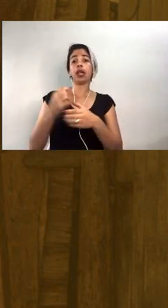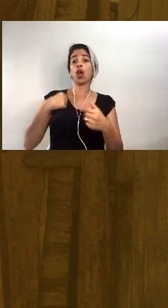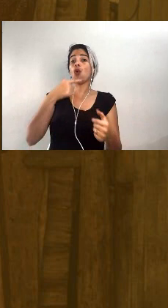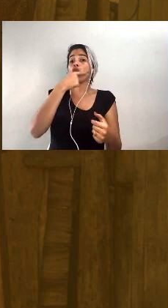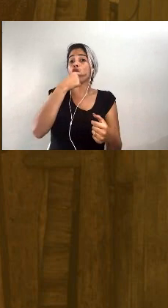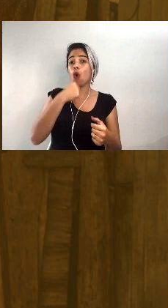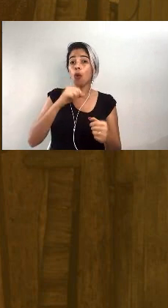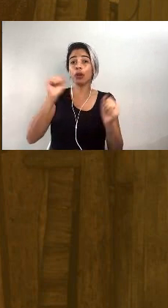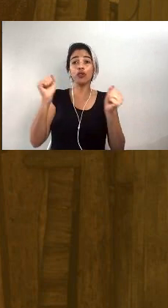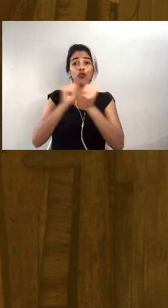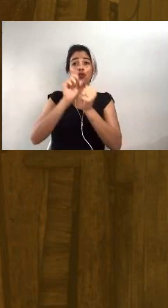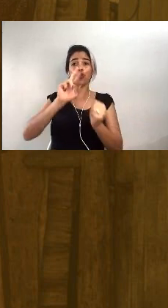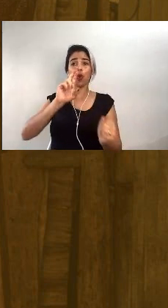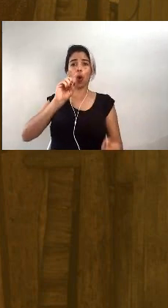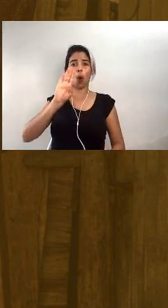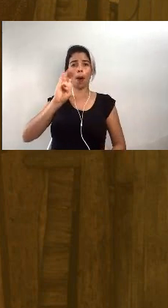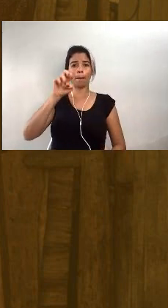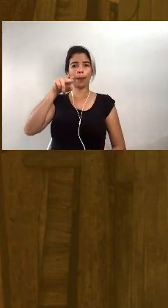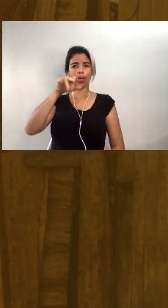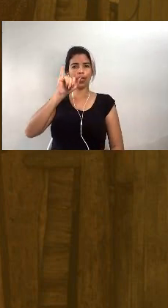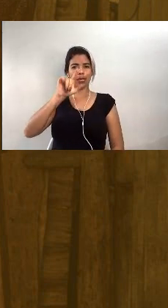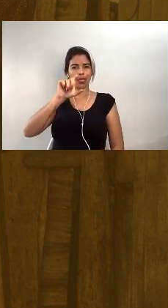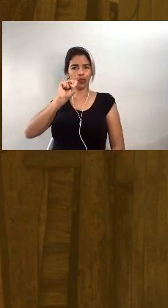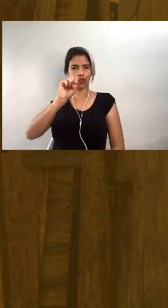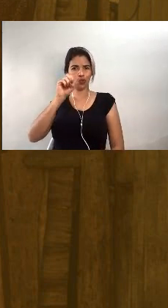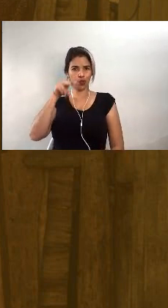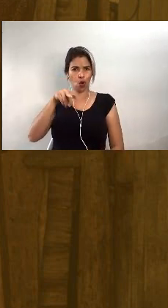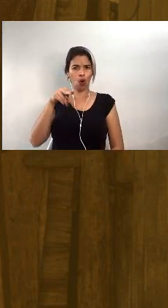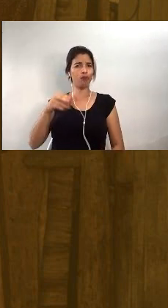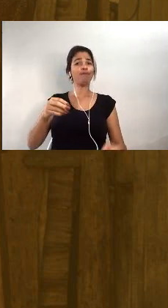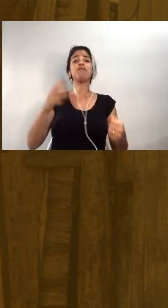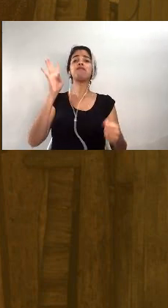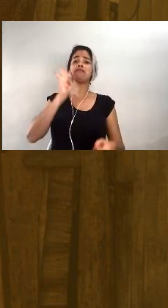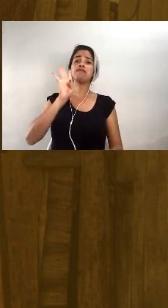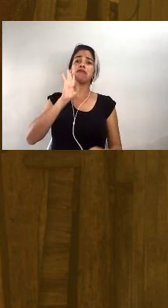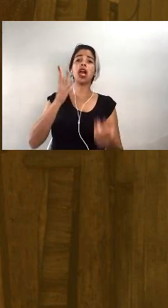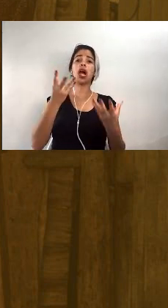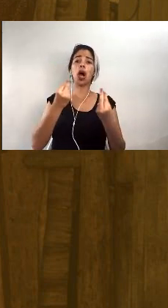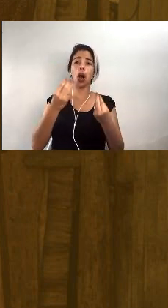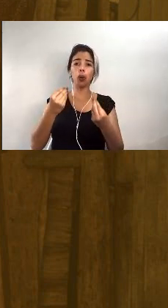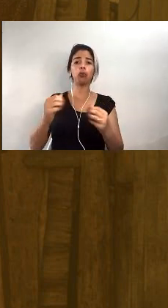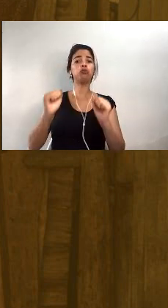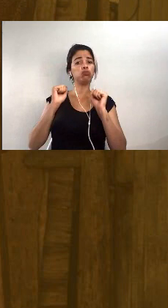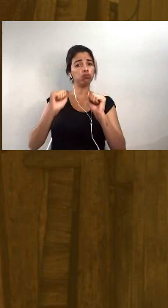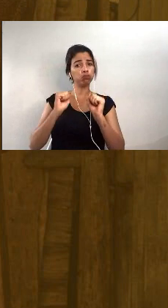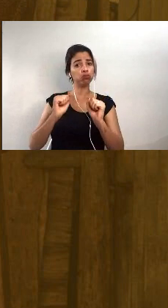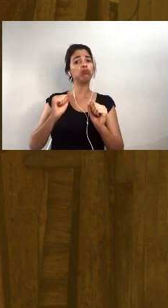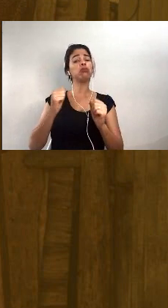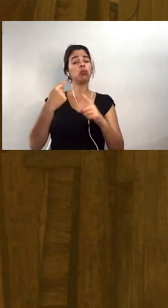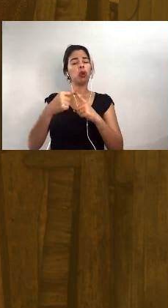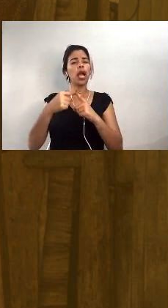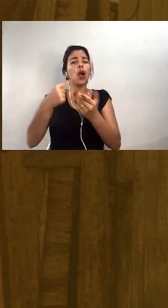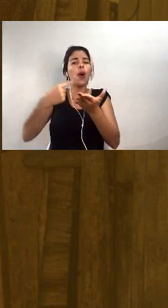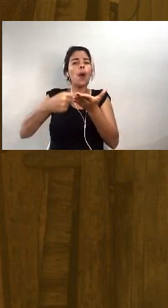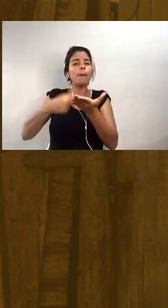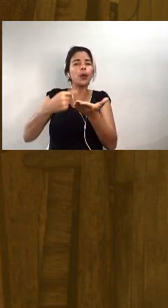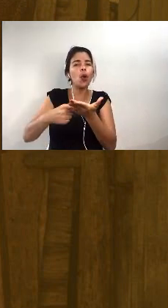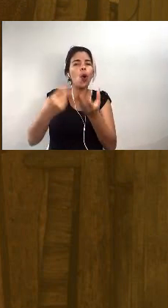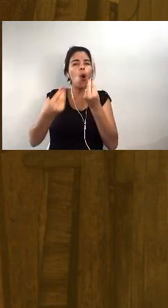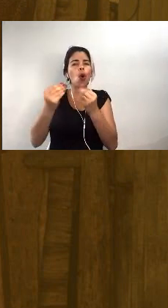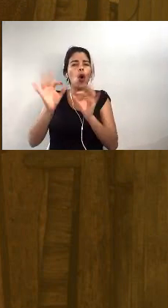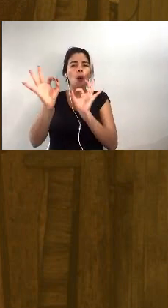legal, a gente conseguiu conversar um pouquinho antes desse dia de hoje, até para combinar um pouco como que a gente ia trabalhar, sobre a